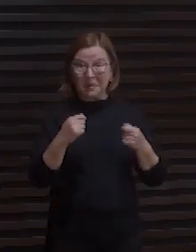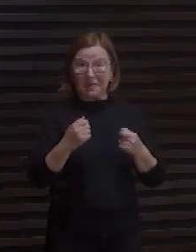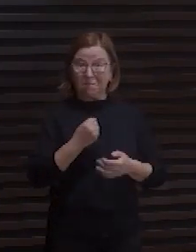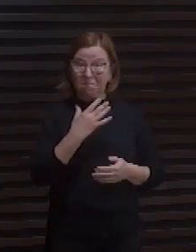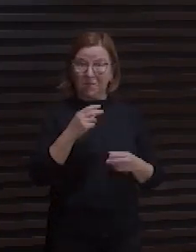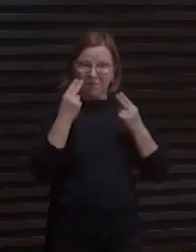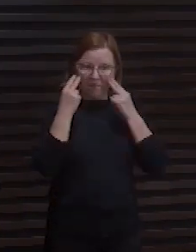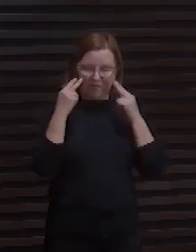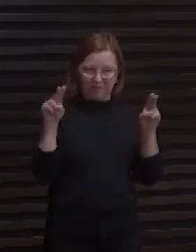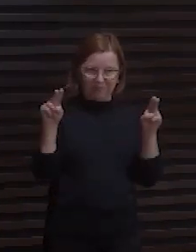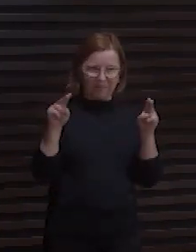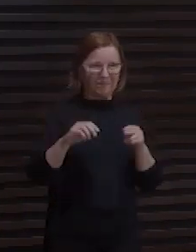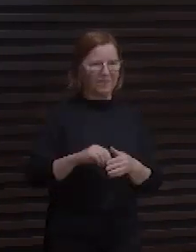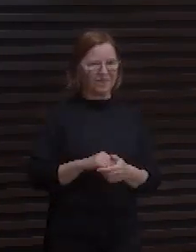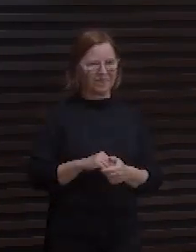testemunho.